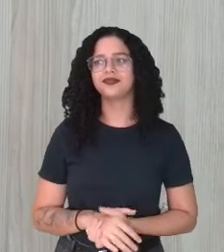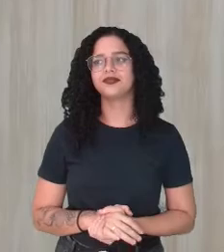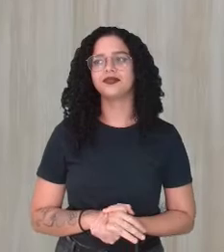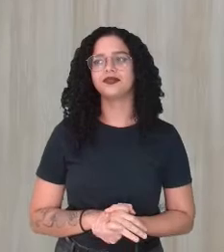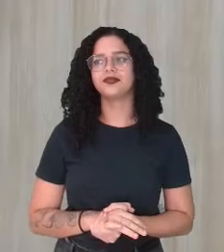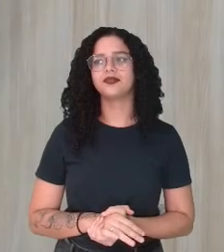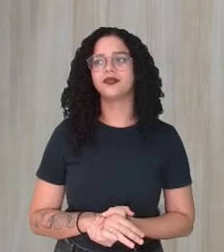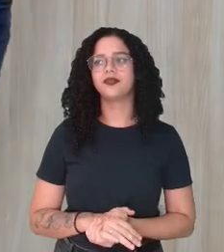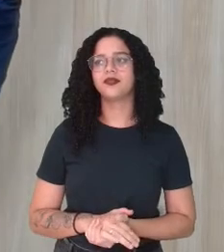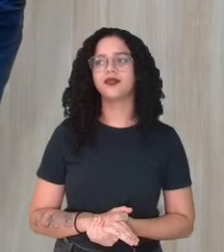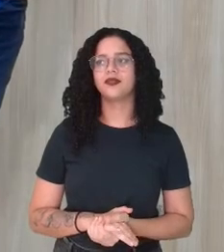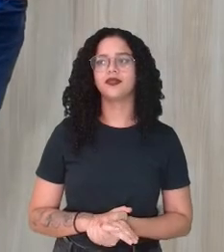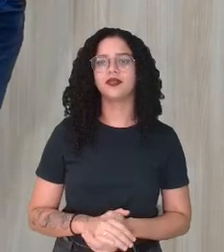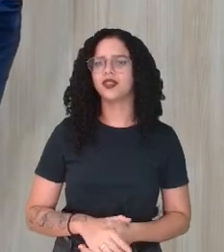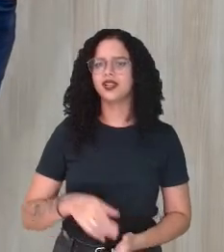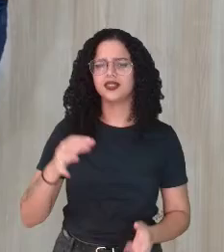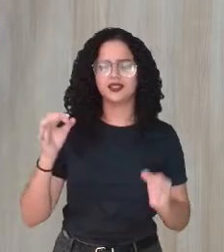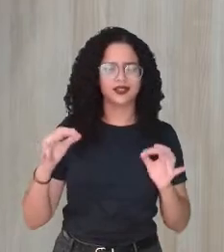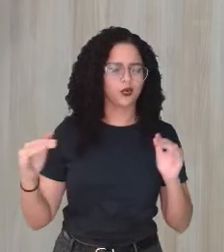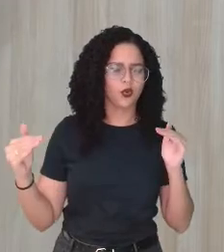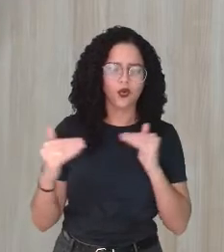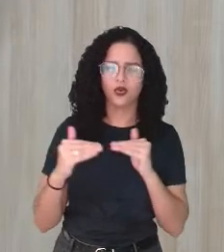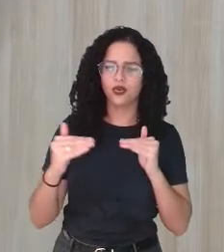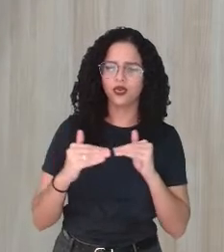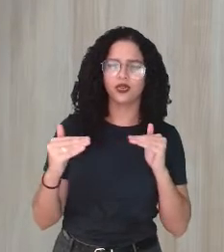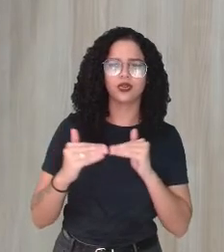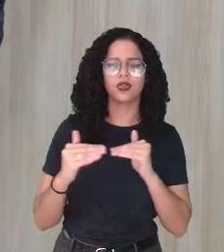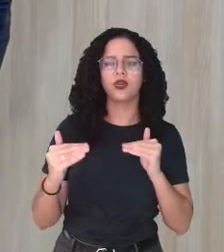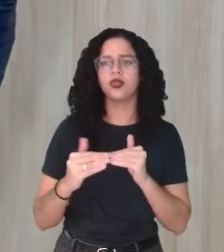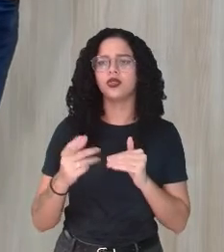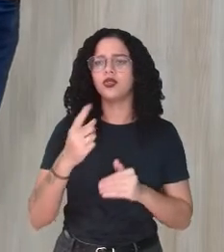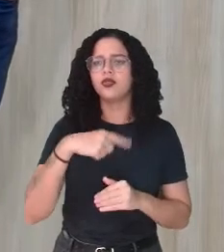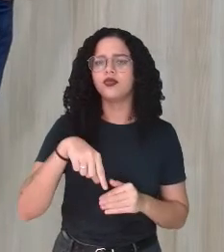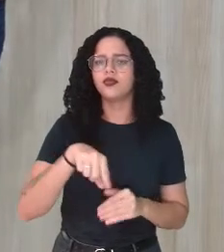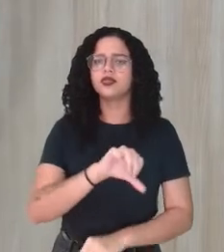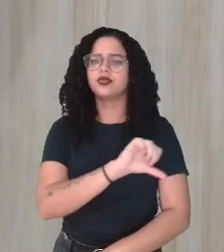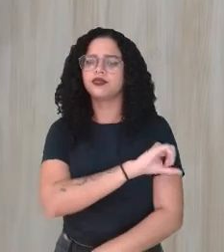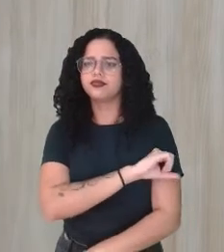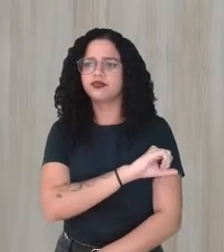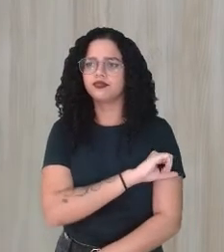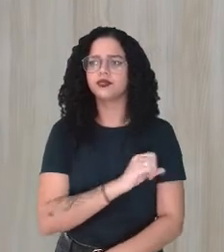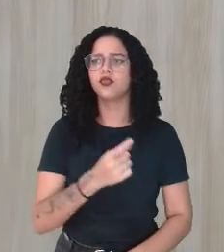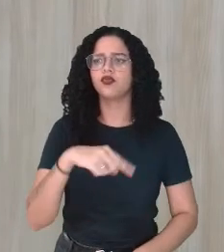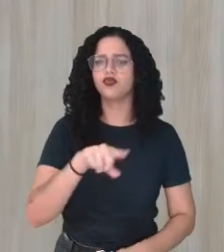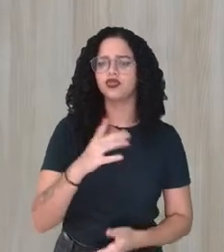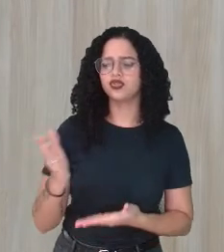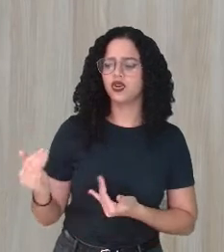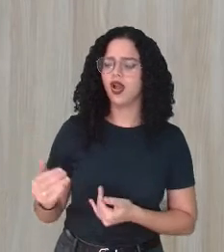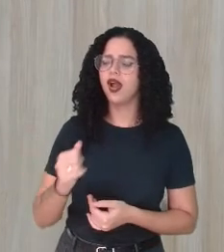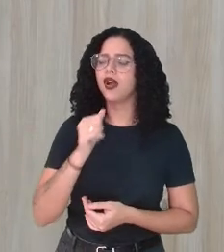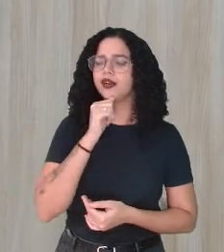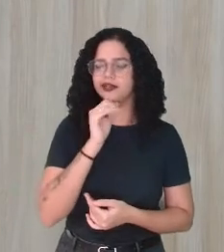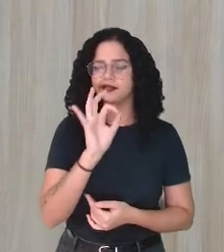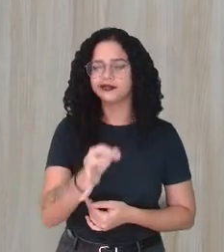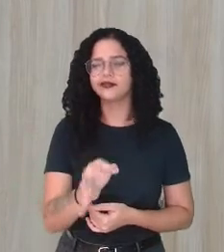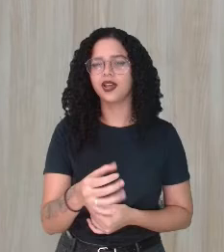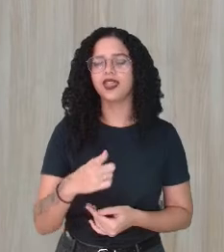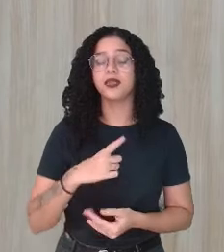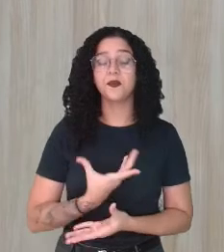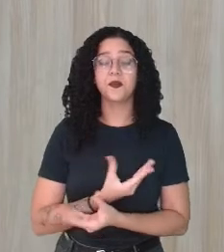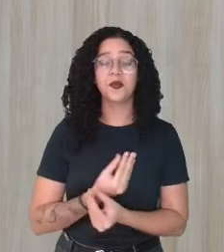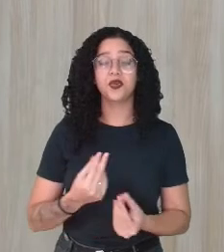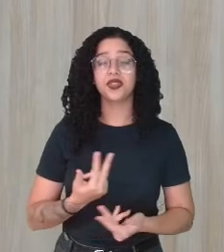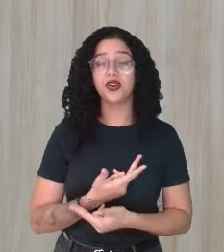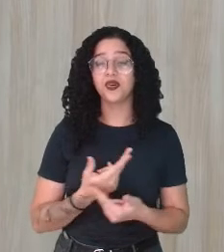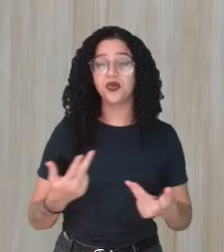Exato. E é isso aí, tá certíssimo, professora Vanessa. E vocês que são do 9º ano, gente, vocês são muito jovens ainda, né? Tem muita coisa